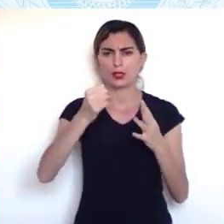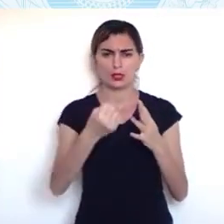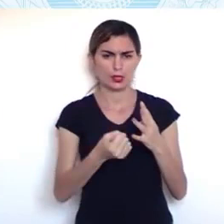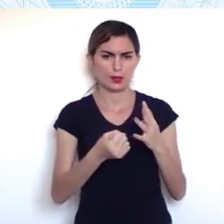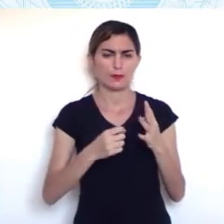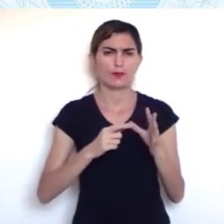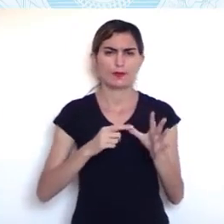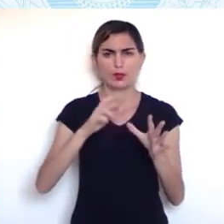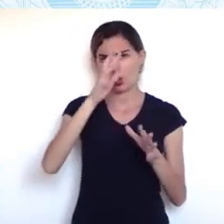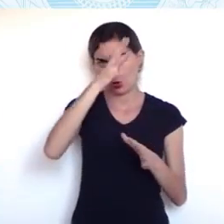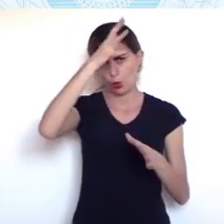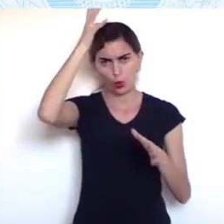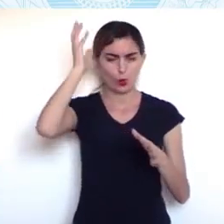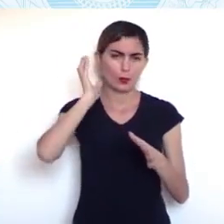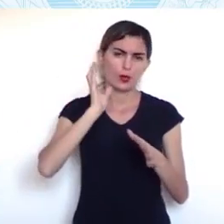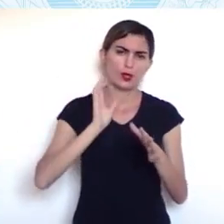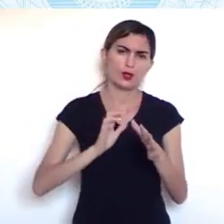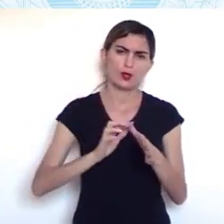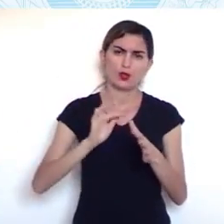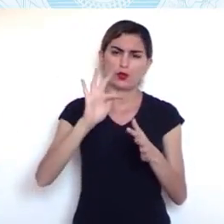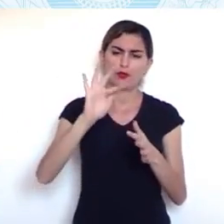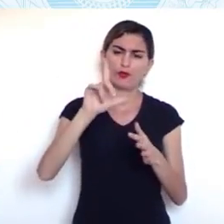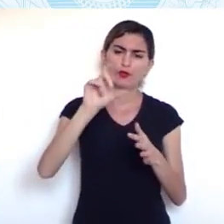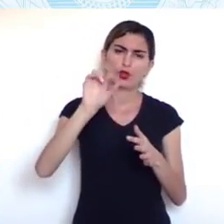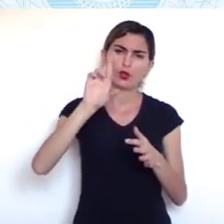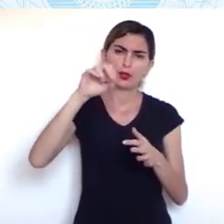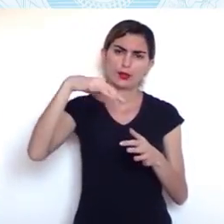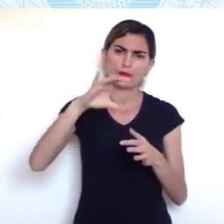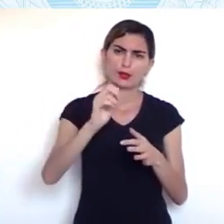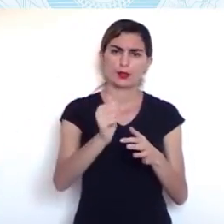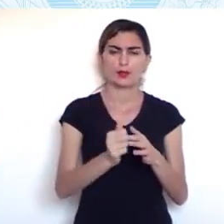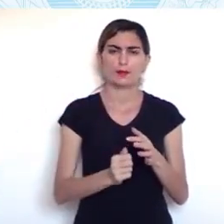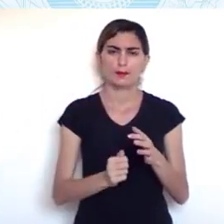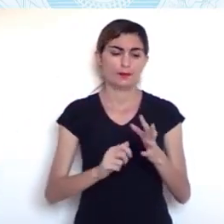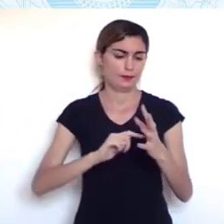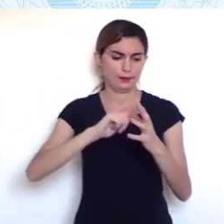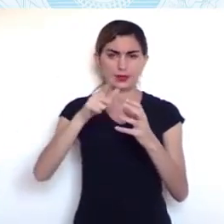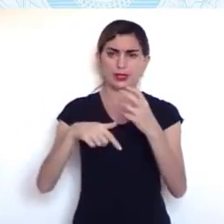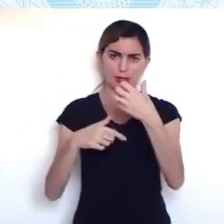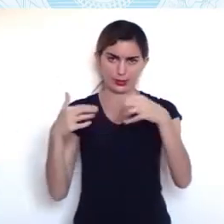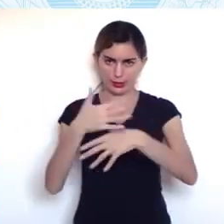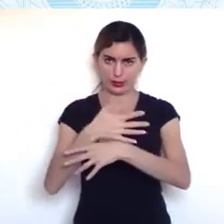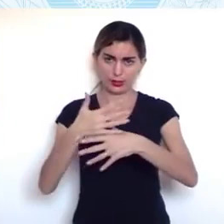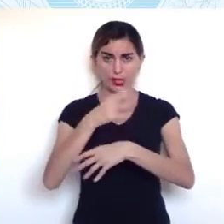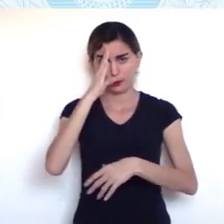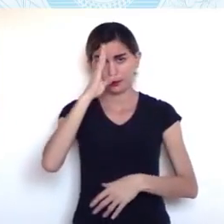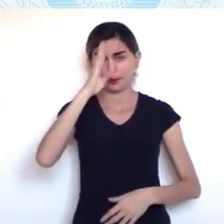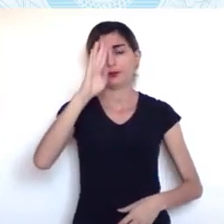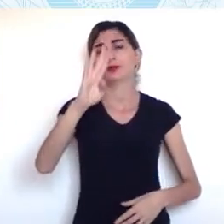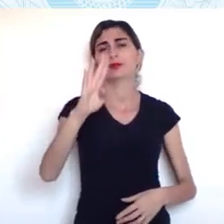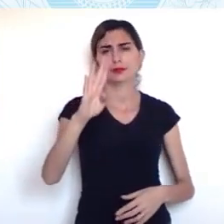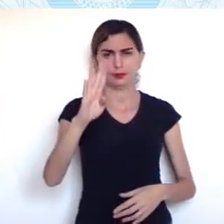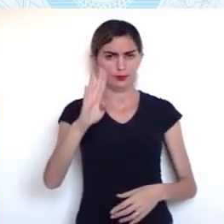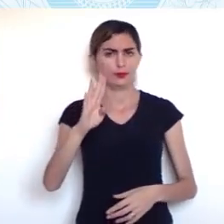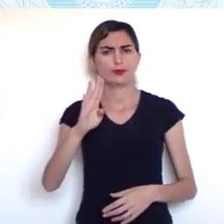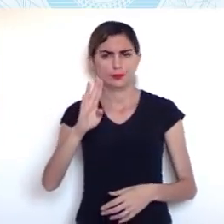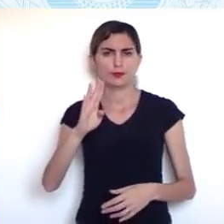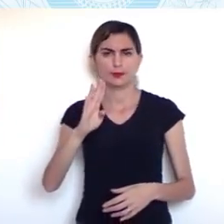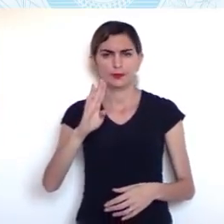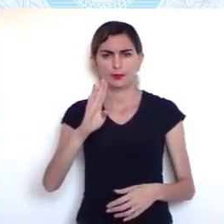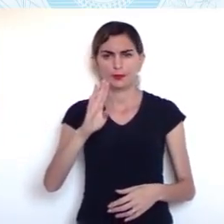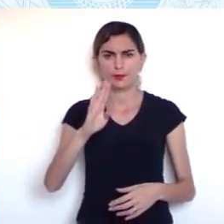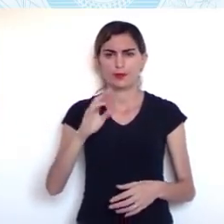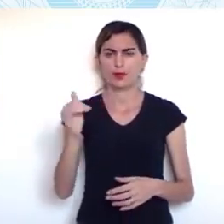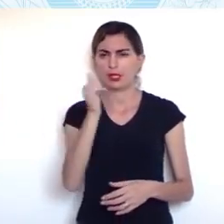Pisa, Roma e Florença. Então, essas cidades vão ser as principais cidades,